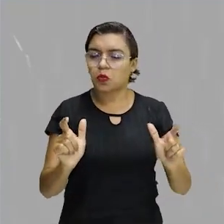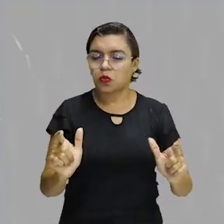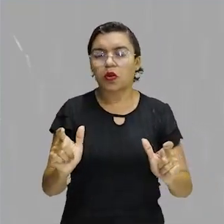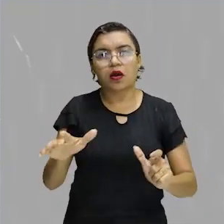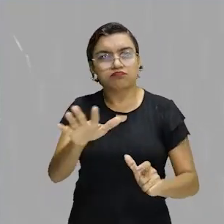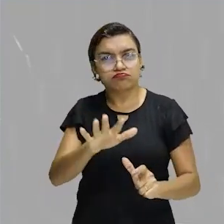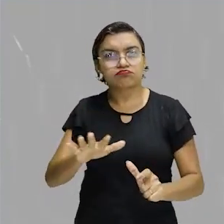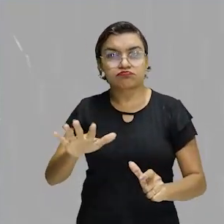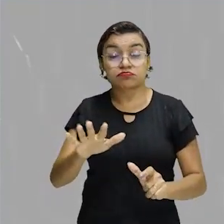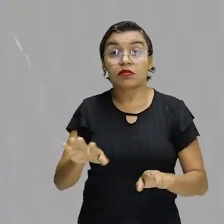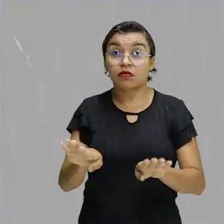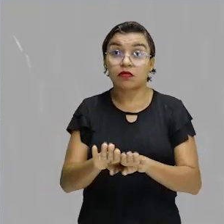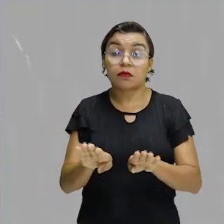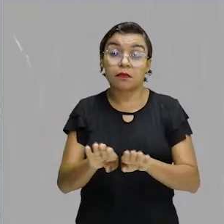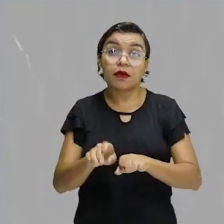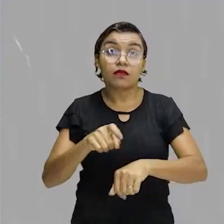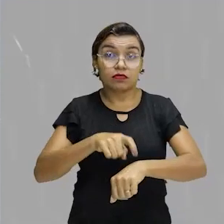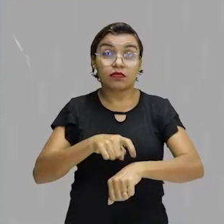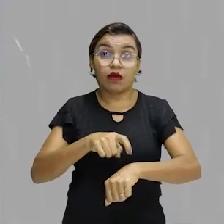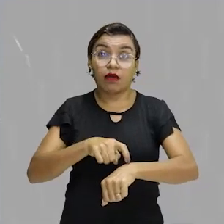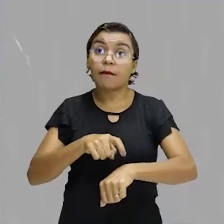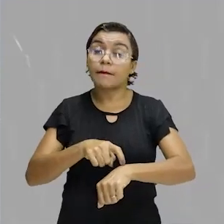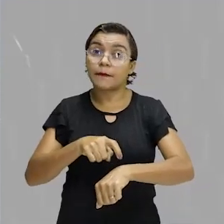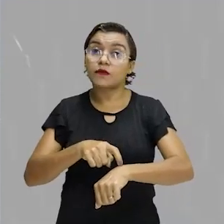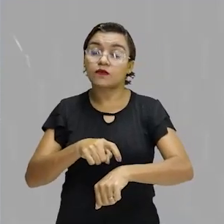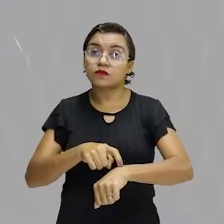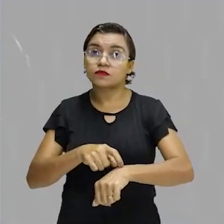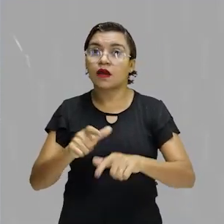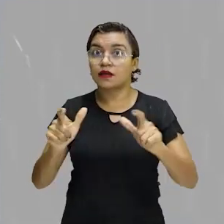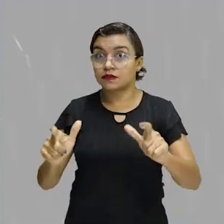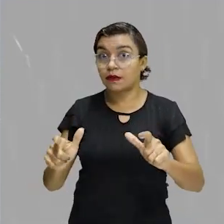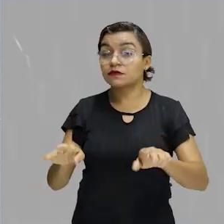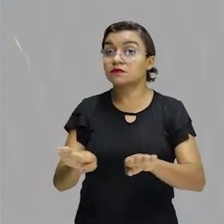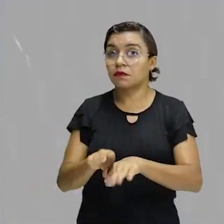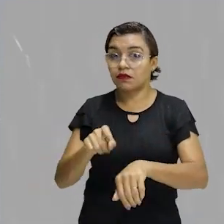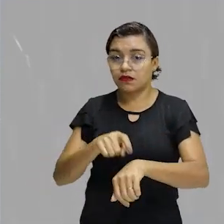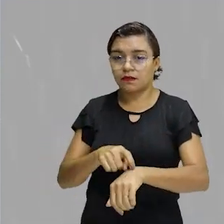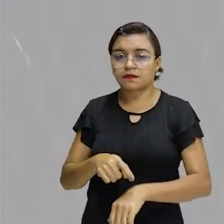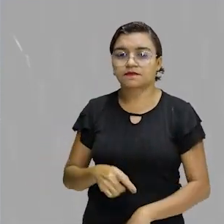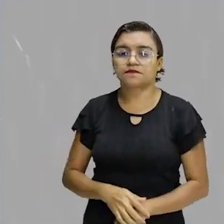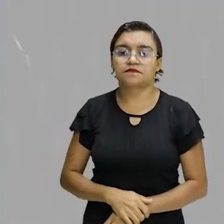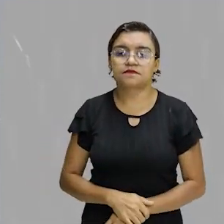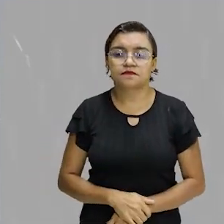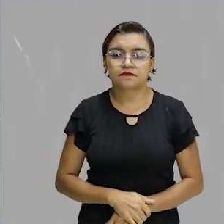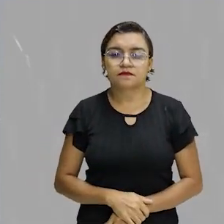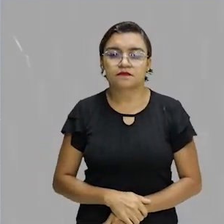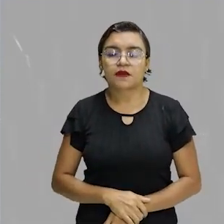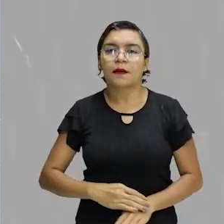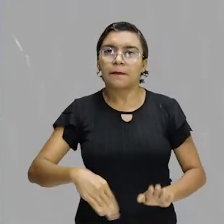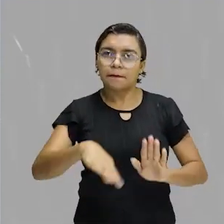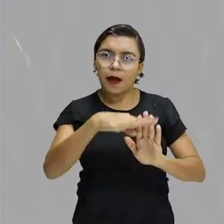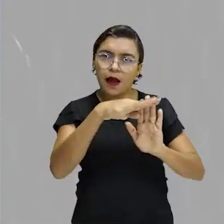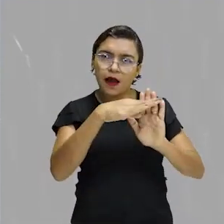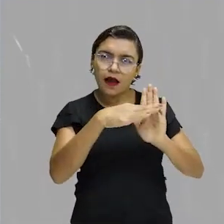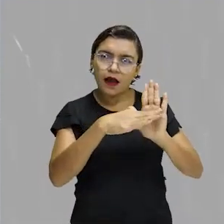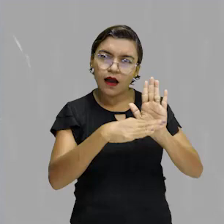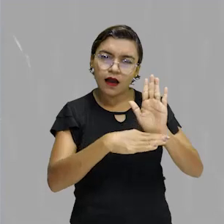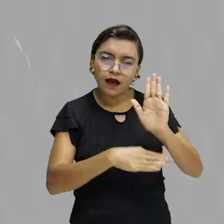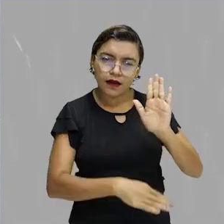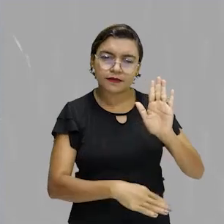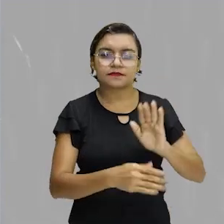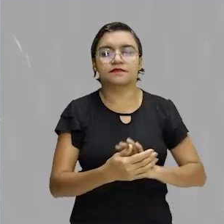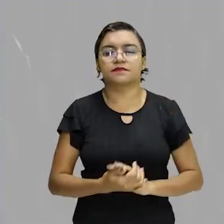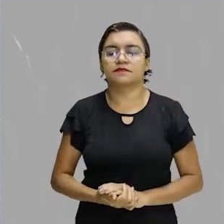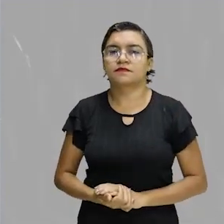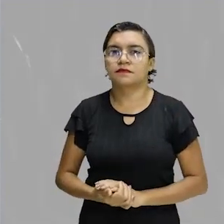do local, quanto a questão do tempo. Tá? O espaço e tempo. Plot é o seu enredo. Characters,